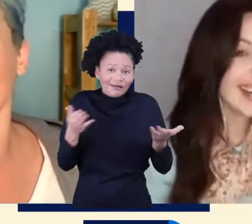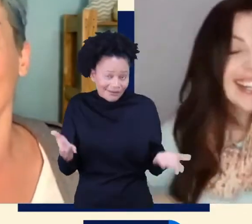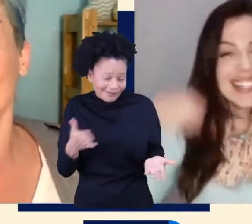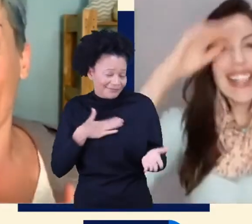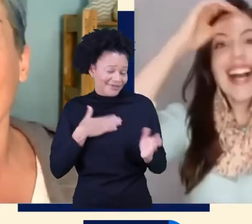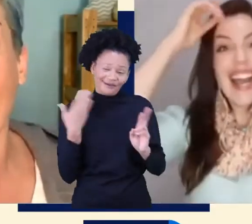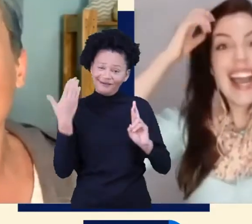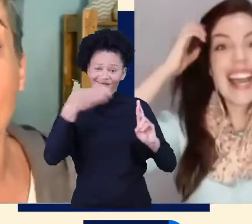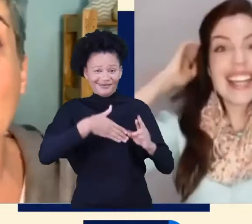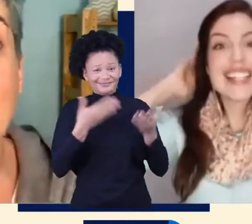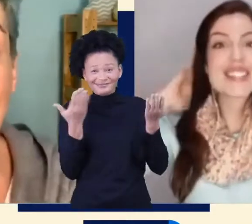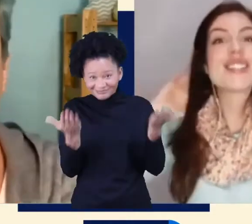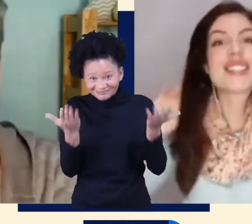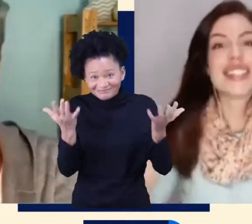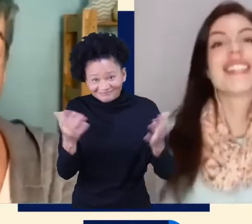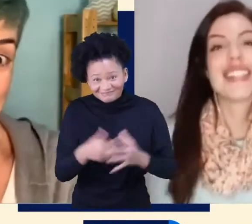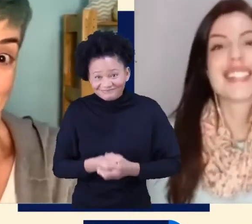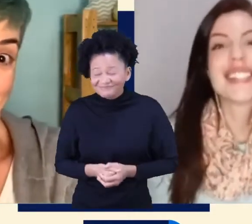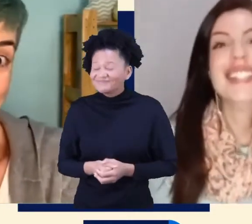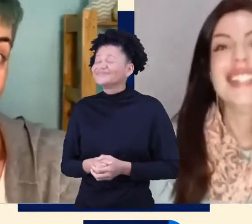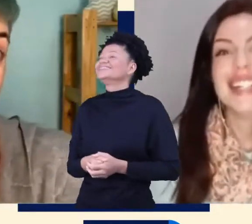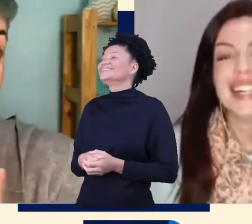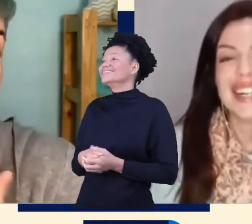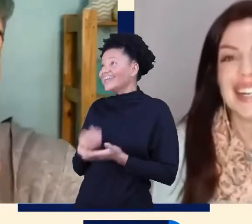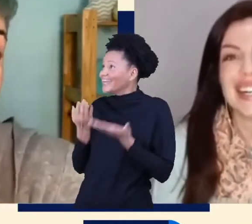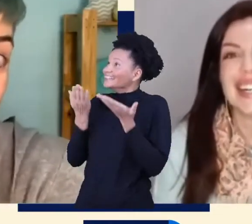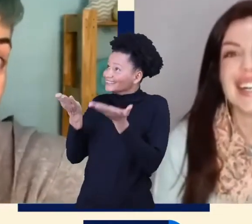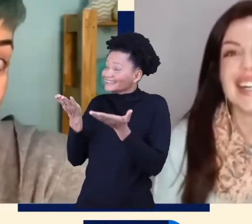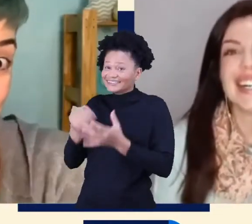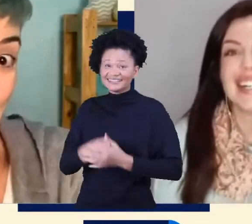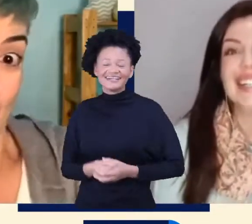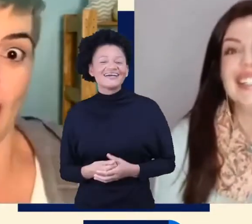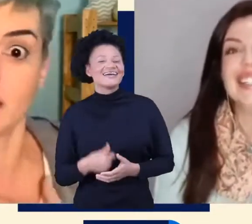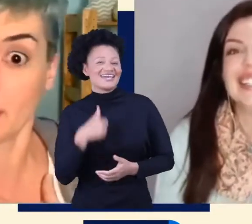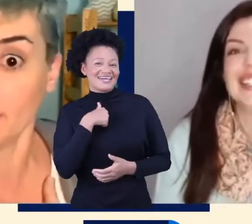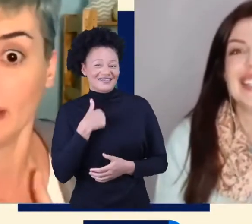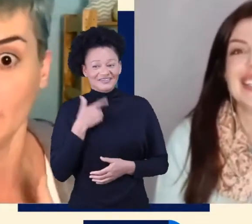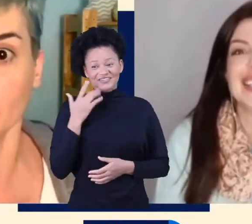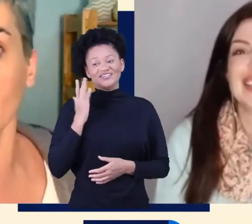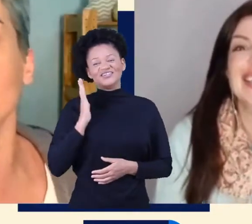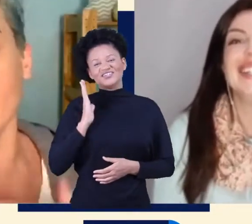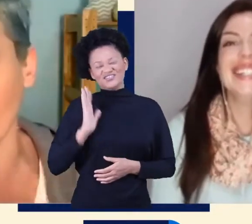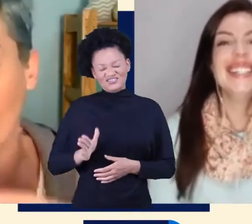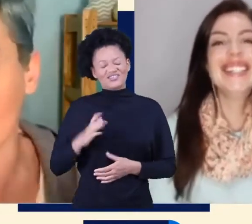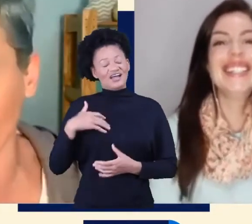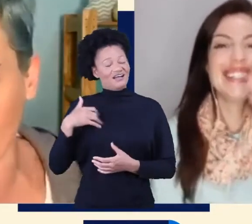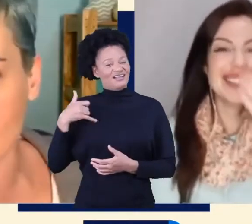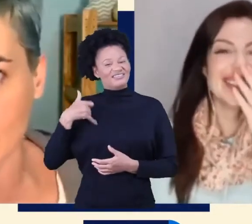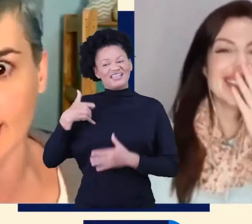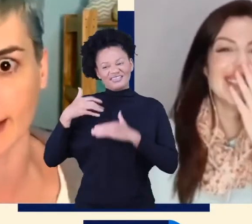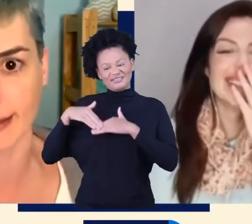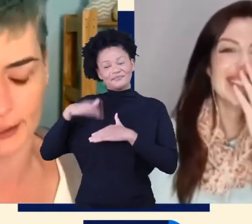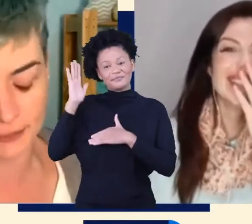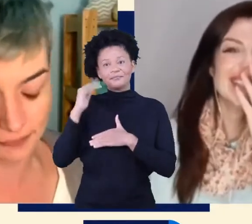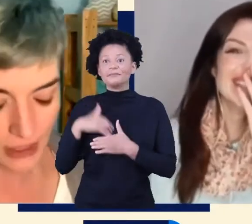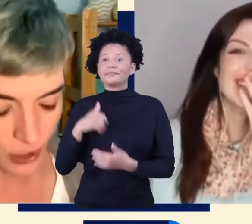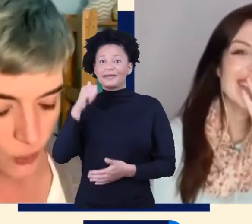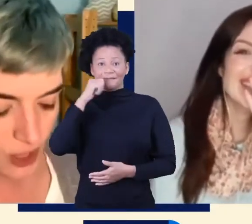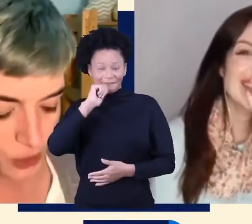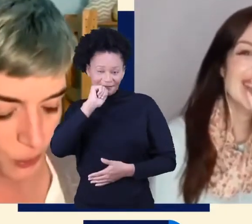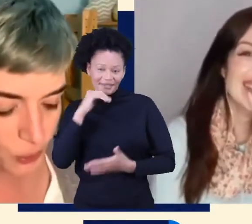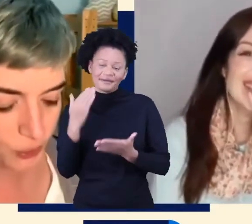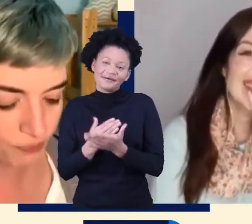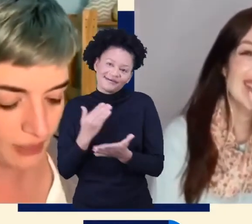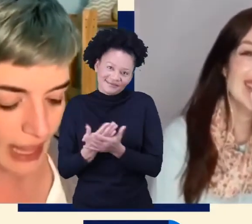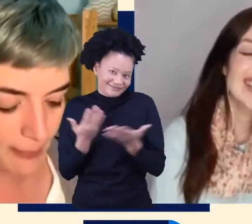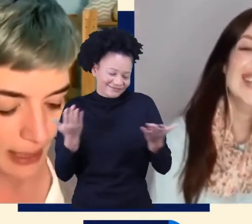veja, a idade... É isso, gente. Eu era mais velha para aquele livro, mas para mim, né, a minha mãe já estava velha, então